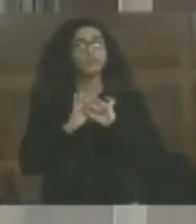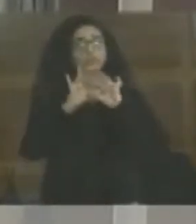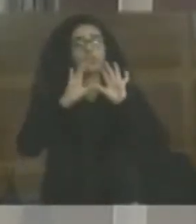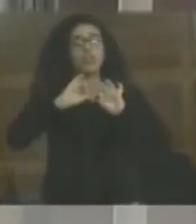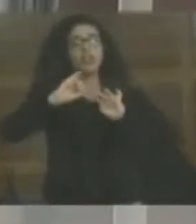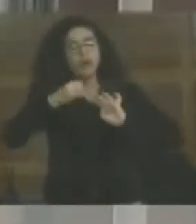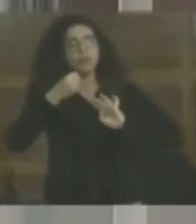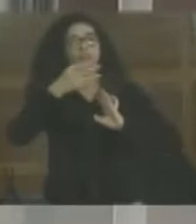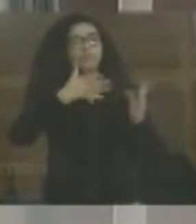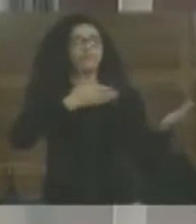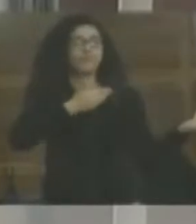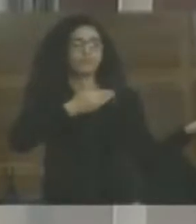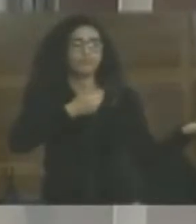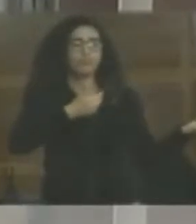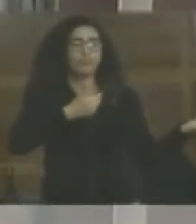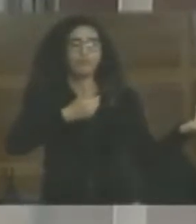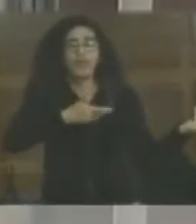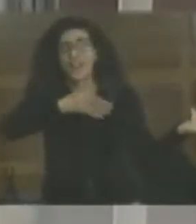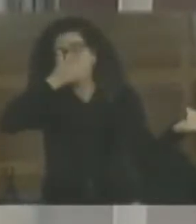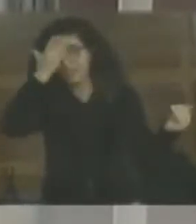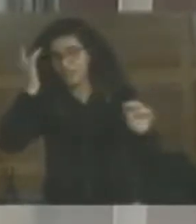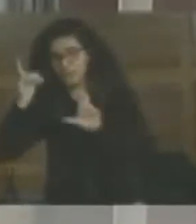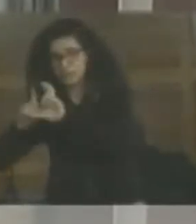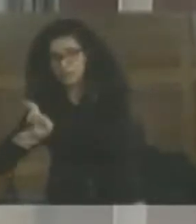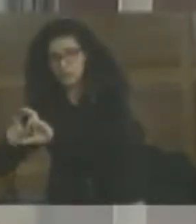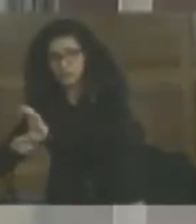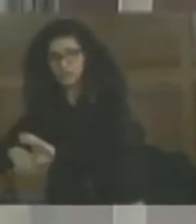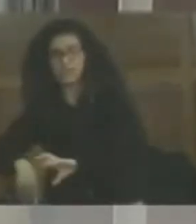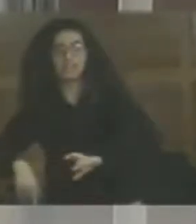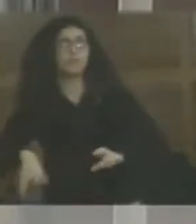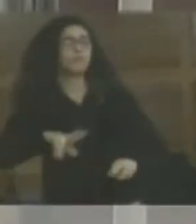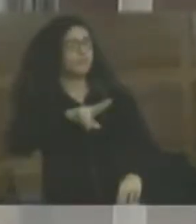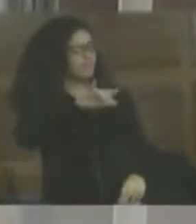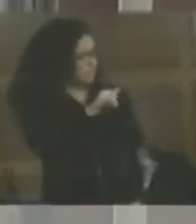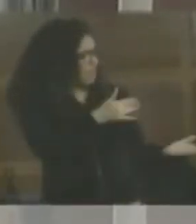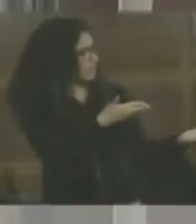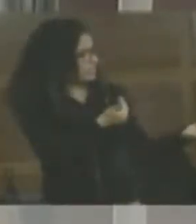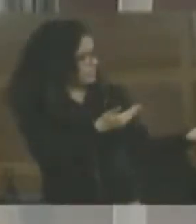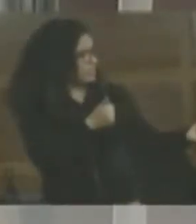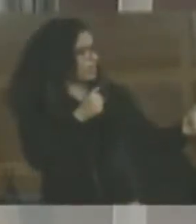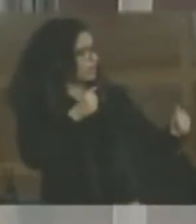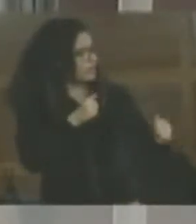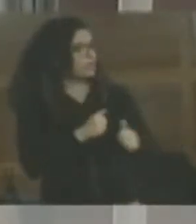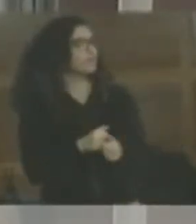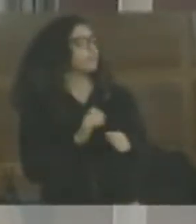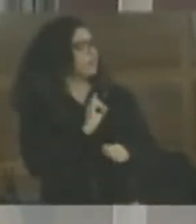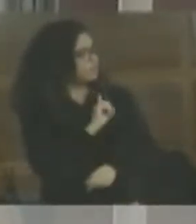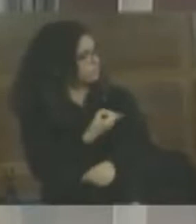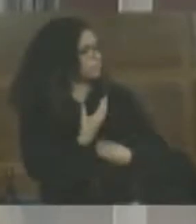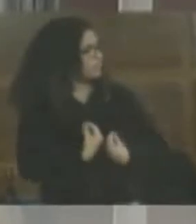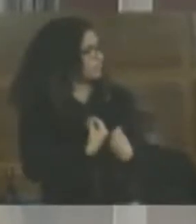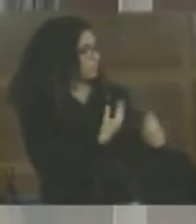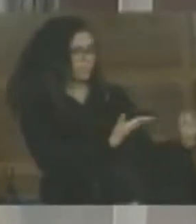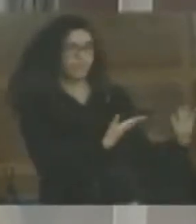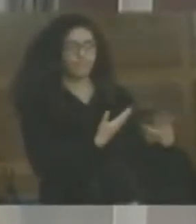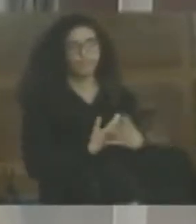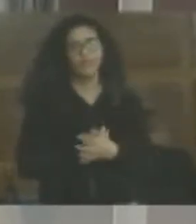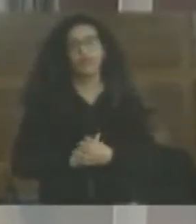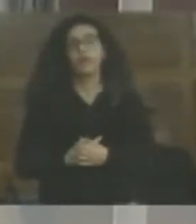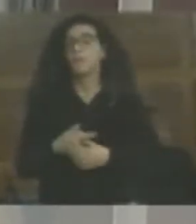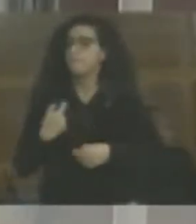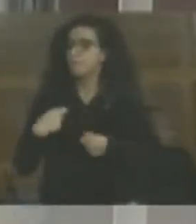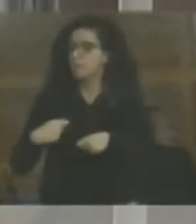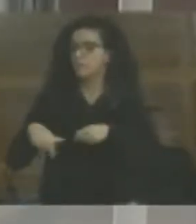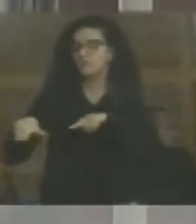nossos jovens, o lado de lá, da vagabundagem, eles dão oportunidade. Eles dão oportunidade. Então, nós temos que